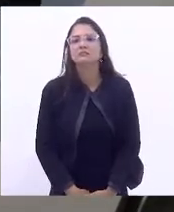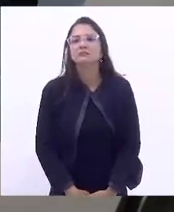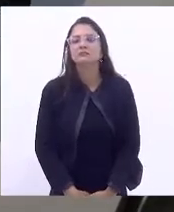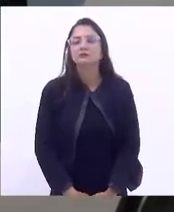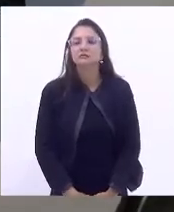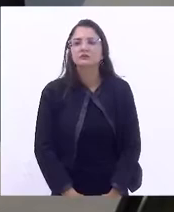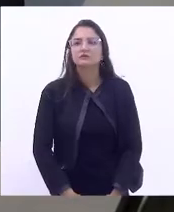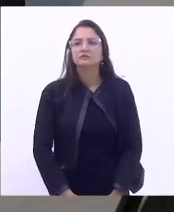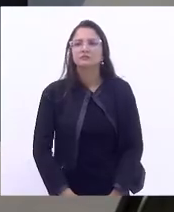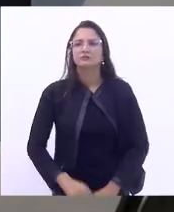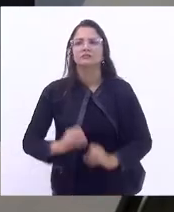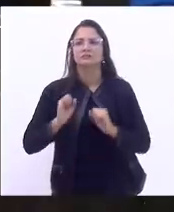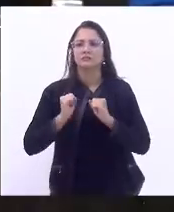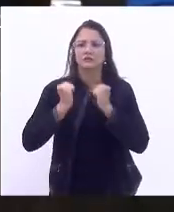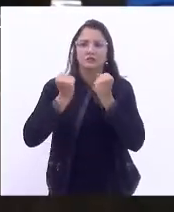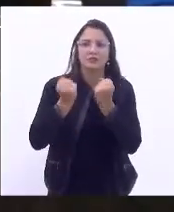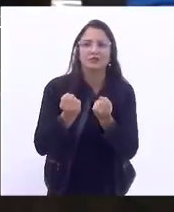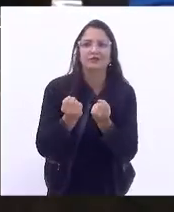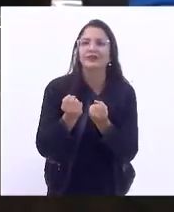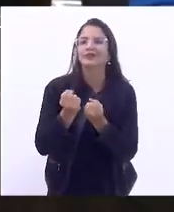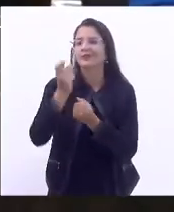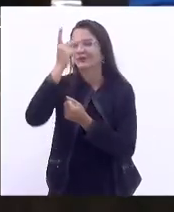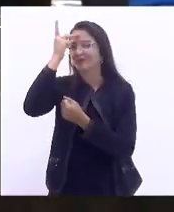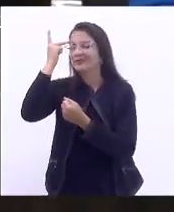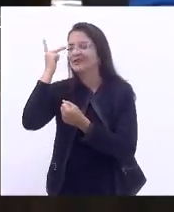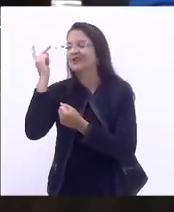É o defensor dos frascos e